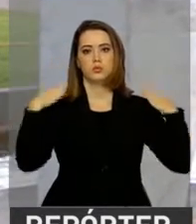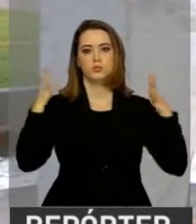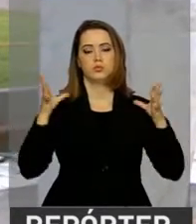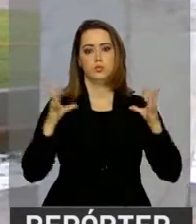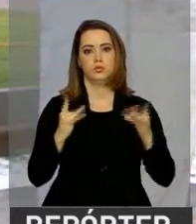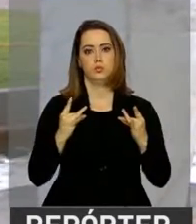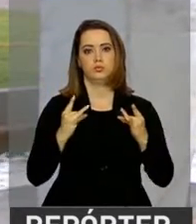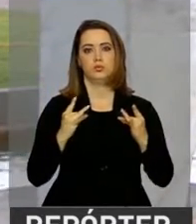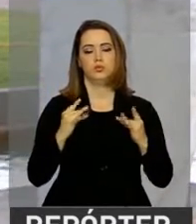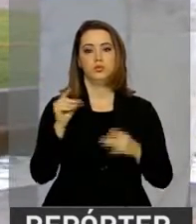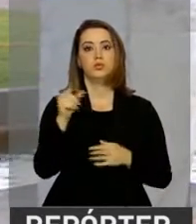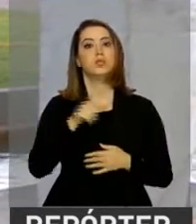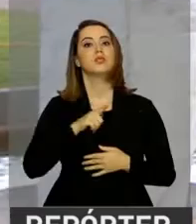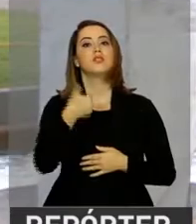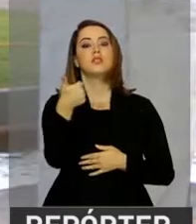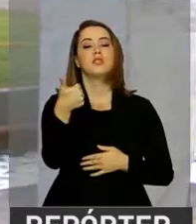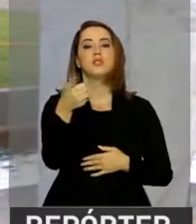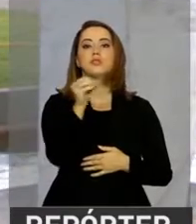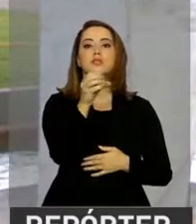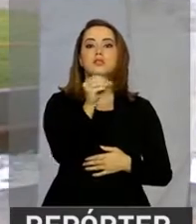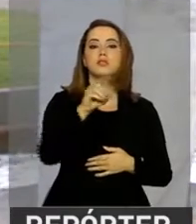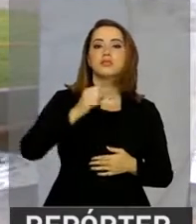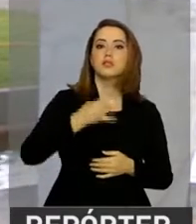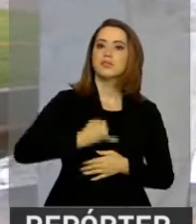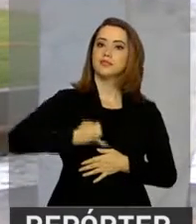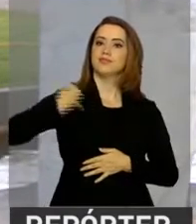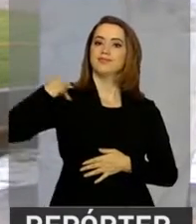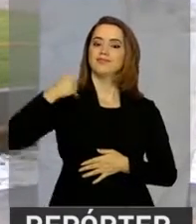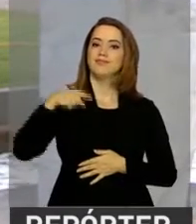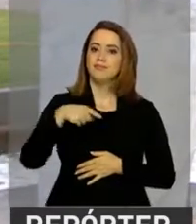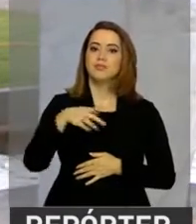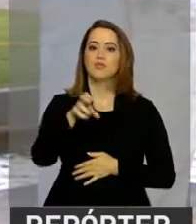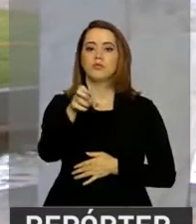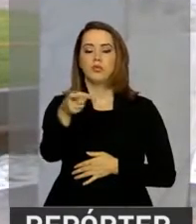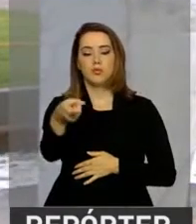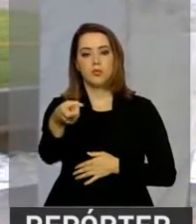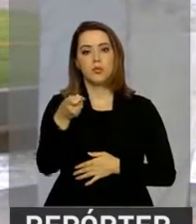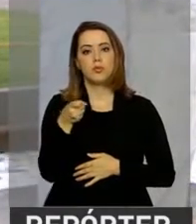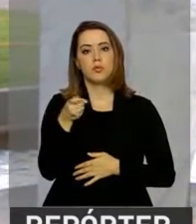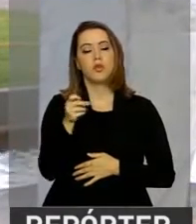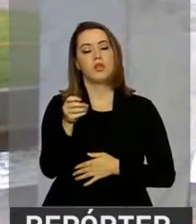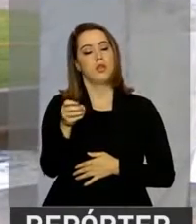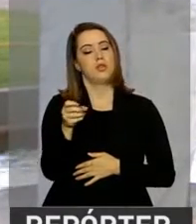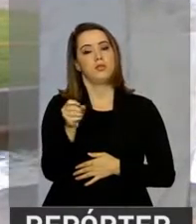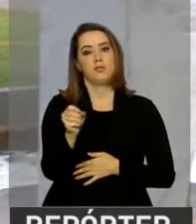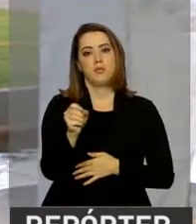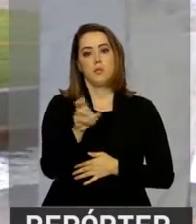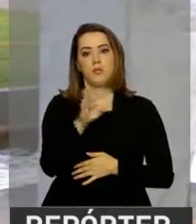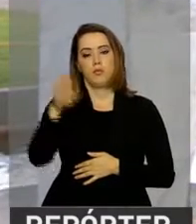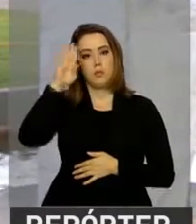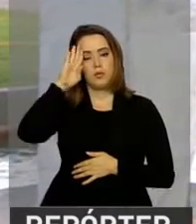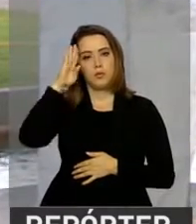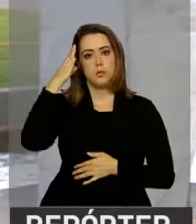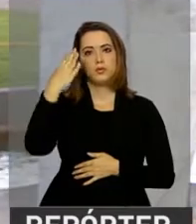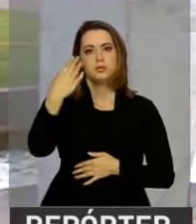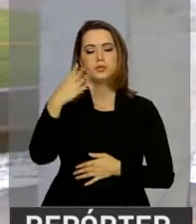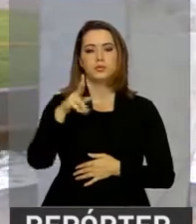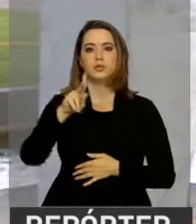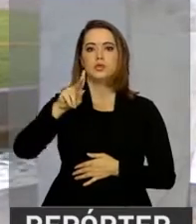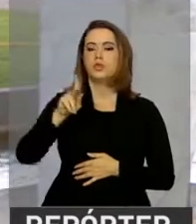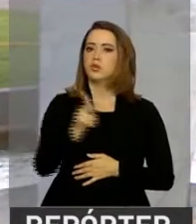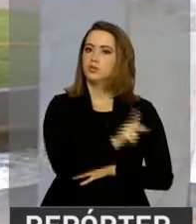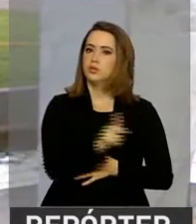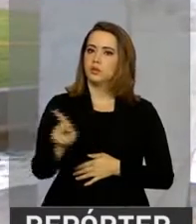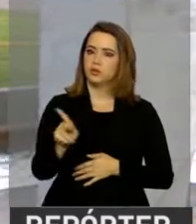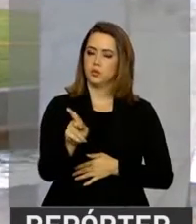Heliodoro, que completou 100 anos em maio deste ano, foi ex-chefe do gabinete civil do presidente Juscelino